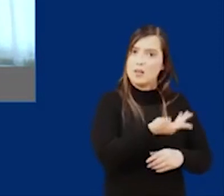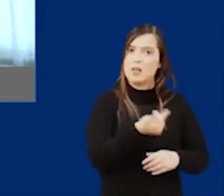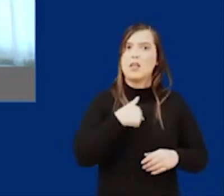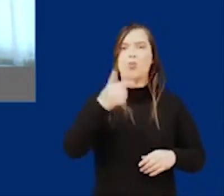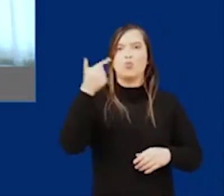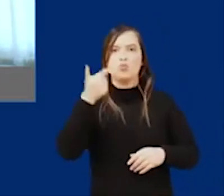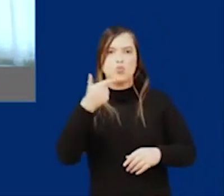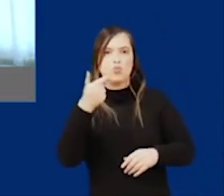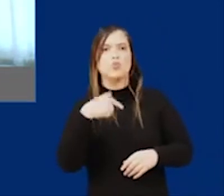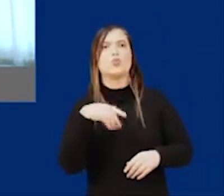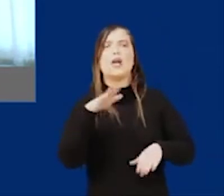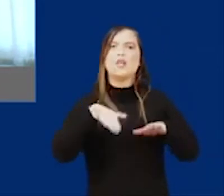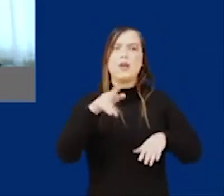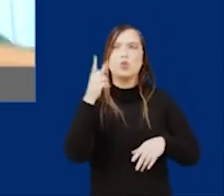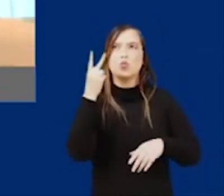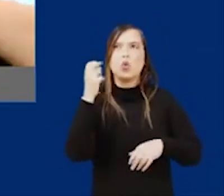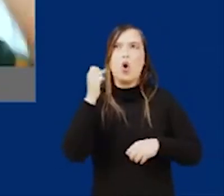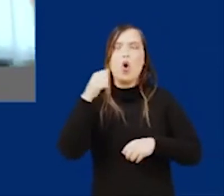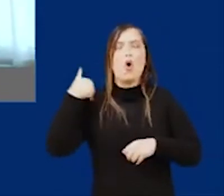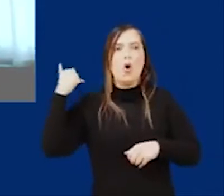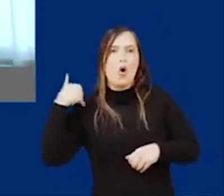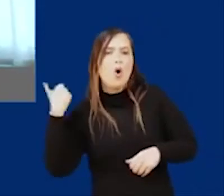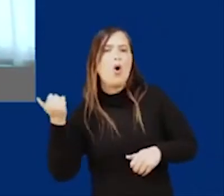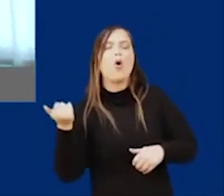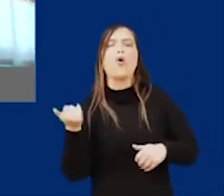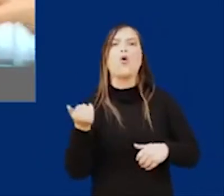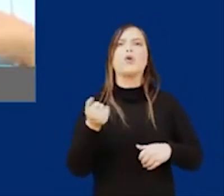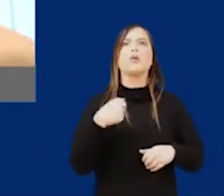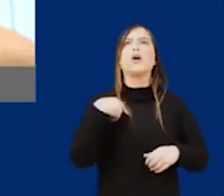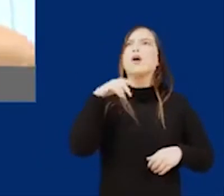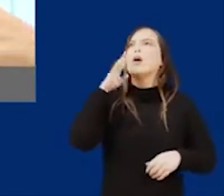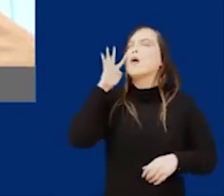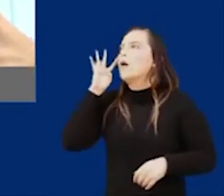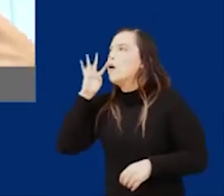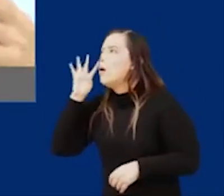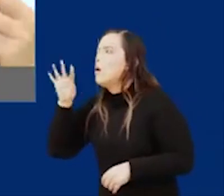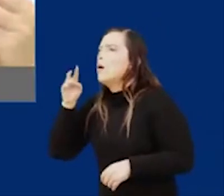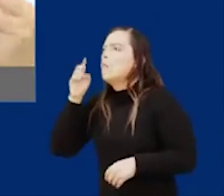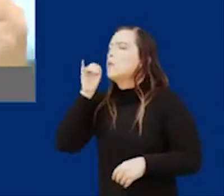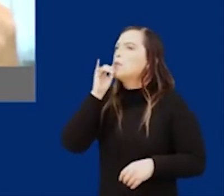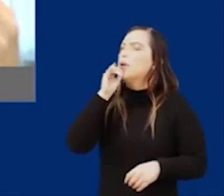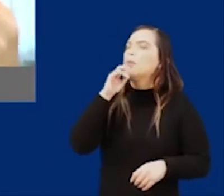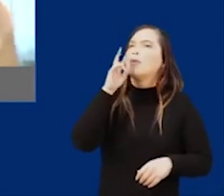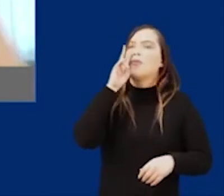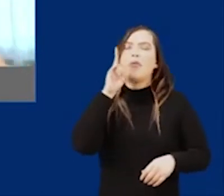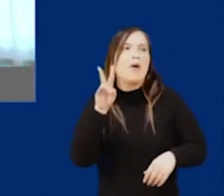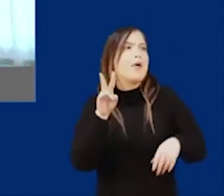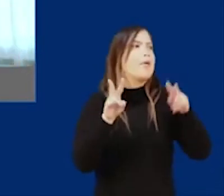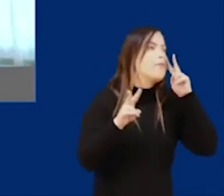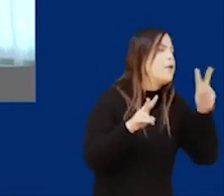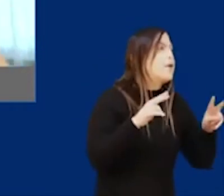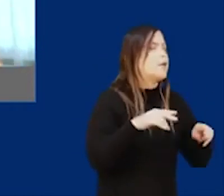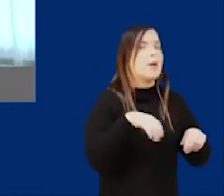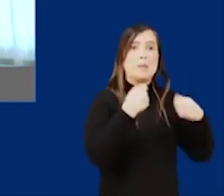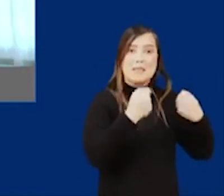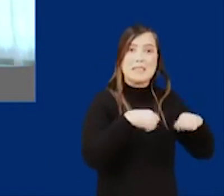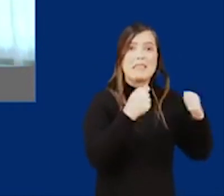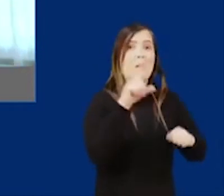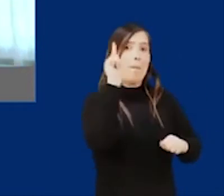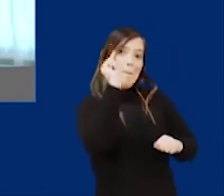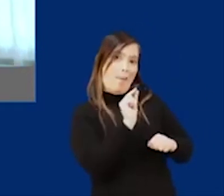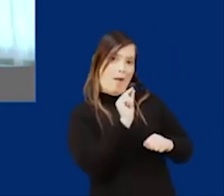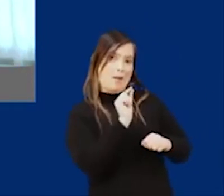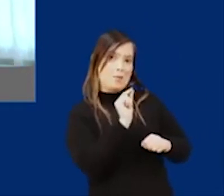perto dos 2 anos de vida, em que a criança está descobrindo o mundo, precisando de menos quantidade de comida por quilograma de peso, porque ela está